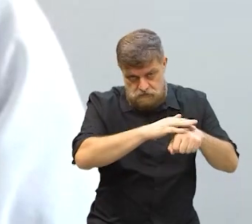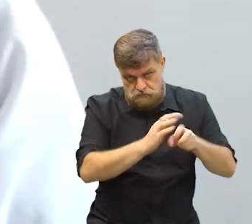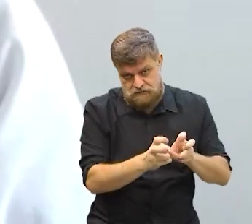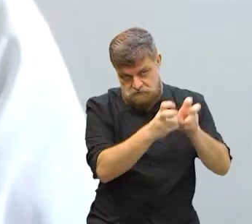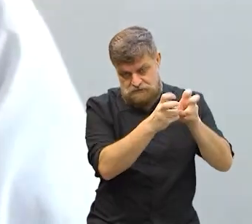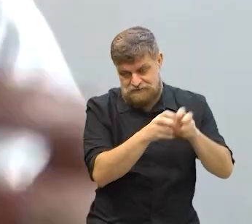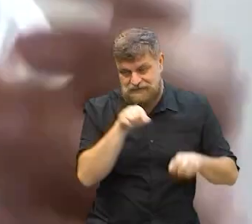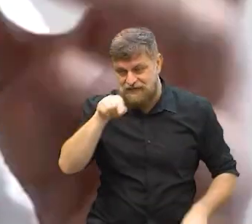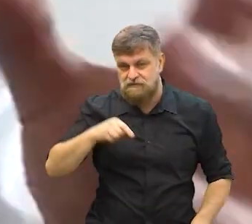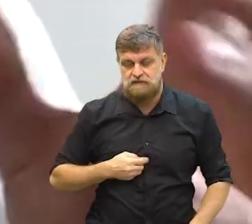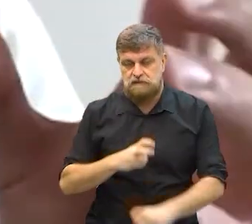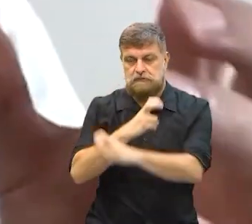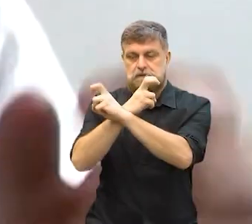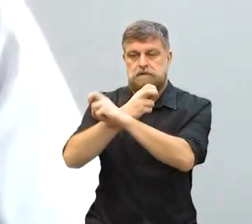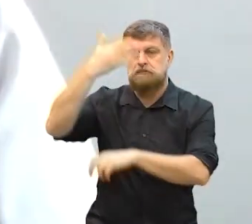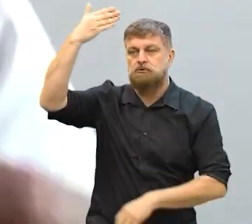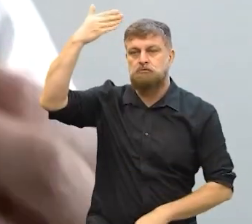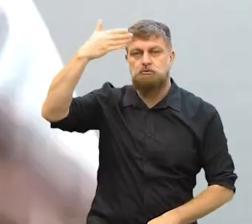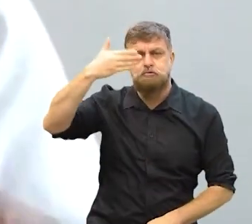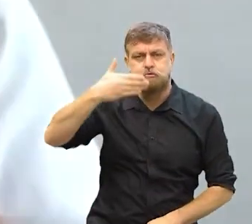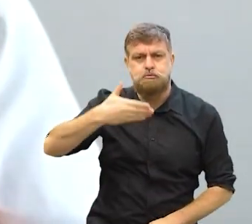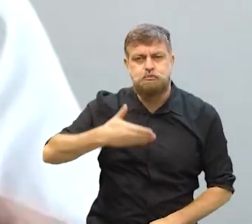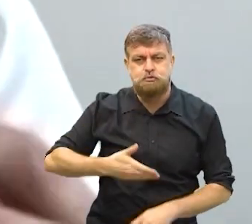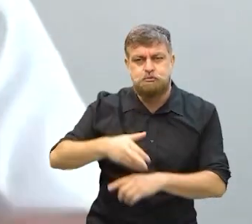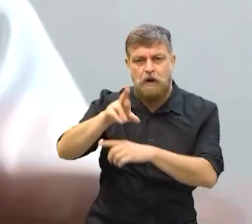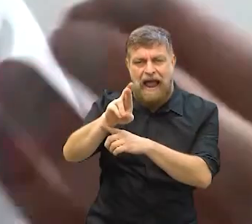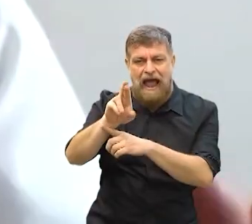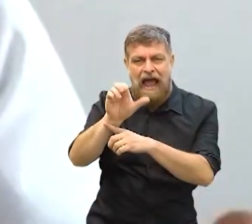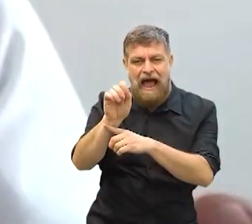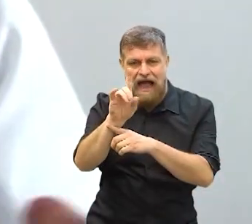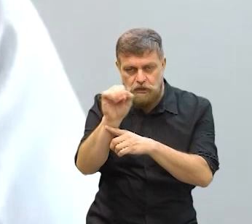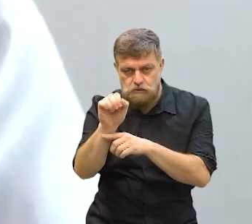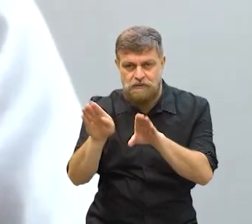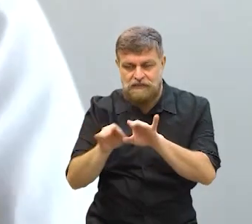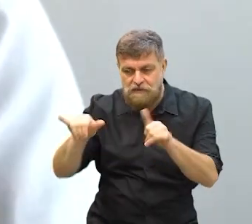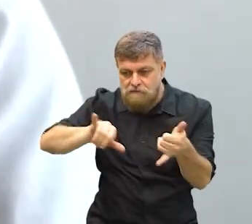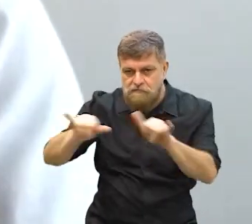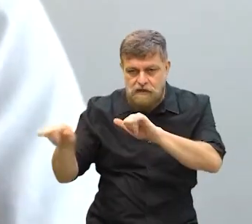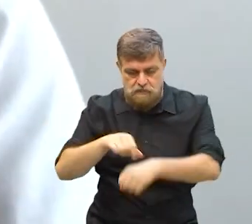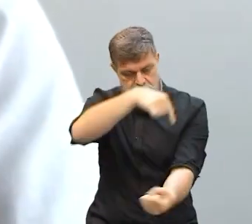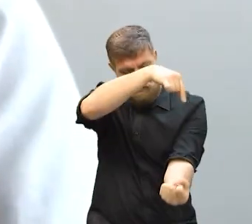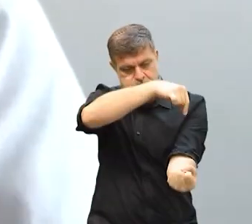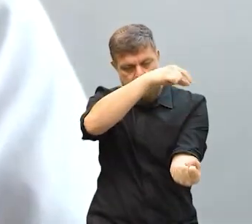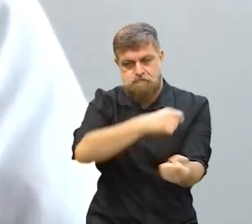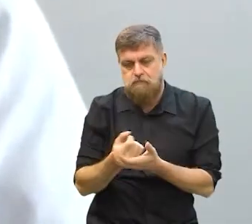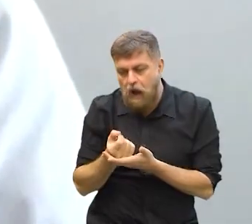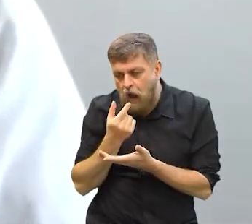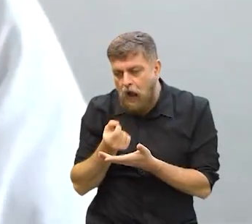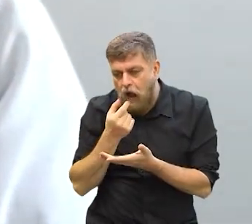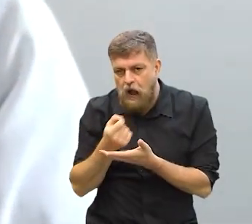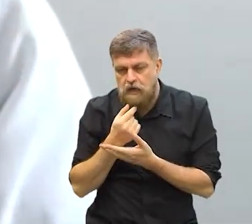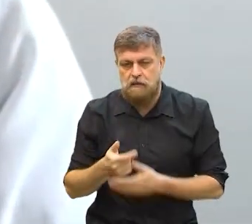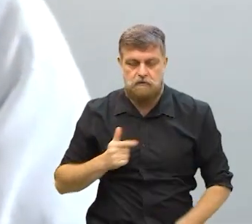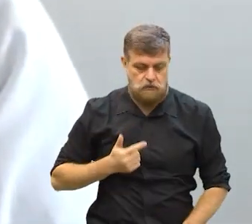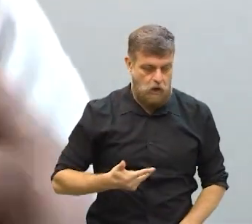mais iniciais, e radioterapia, que é tratamento com radiação, e quimioterapia, que é um tratamento medicamentoso,